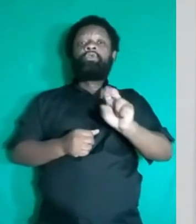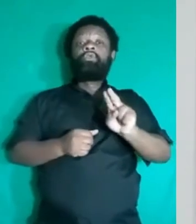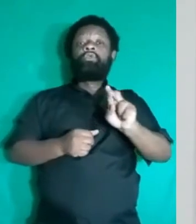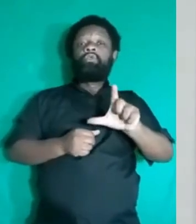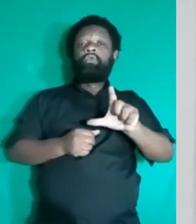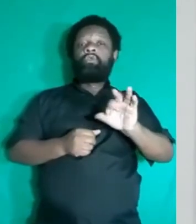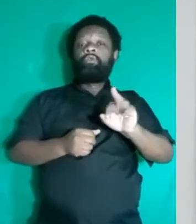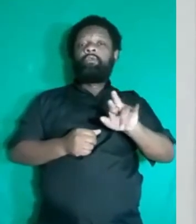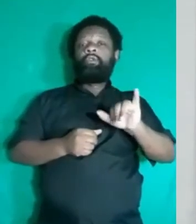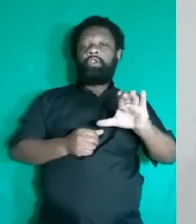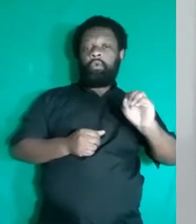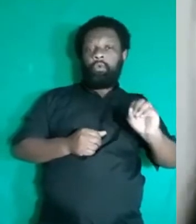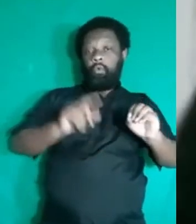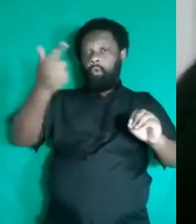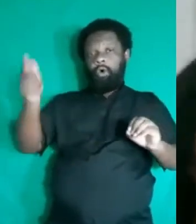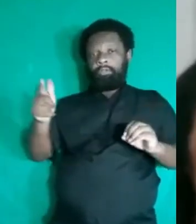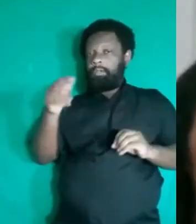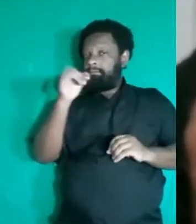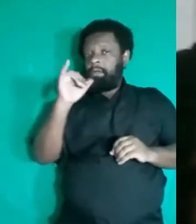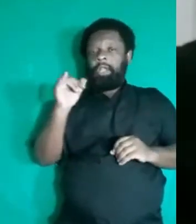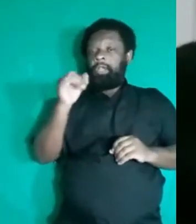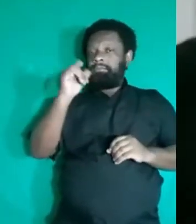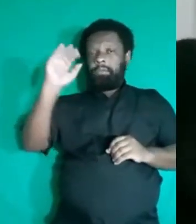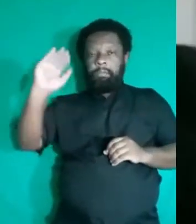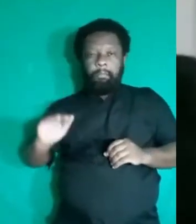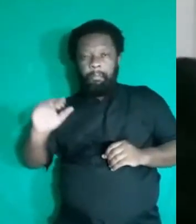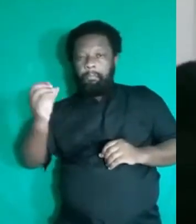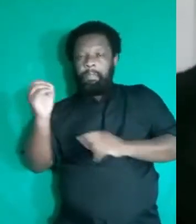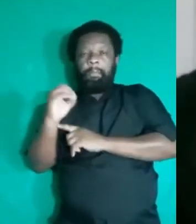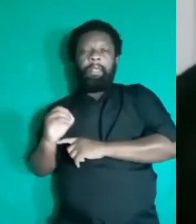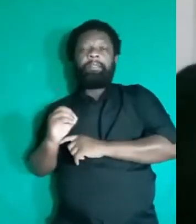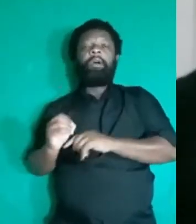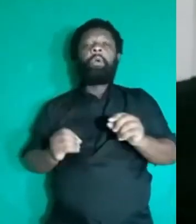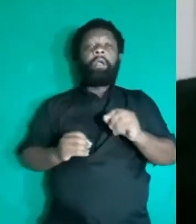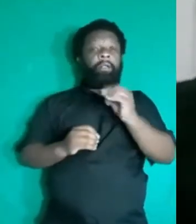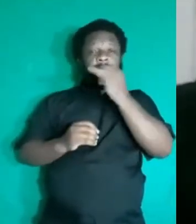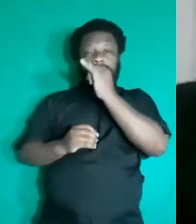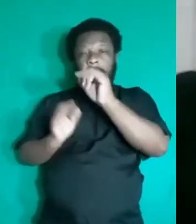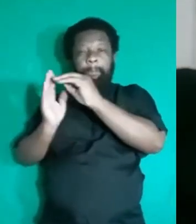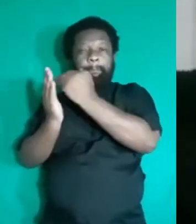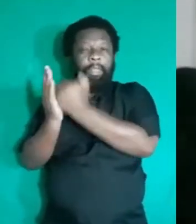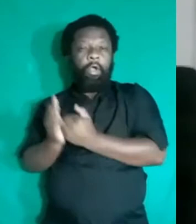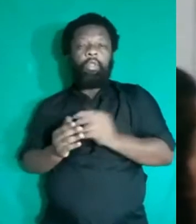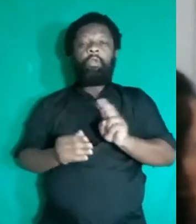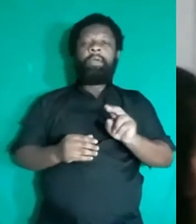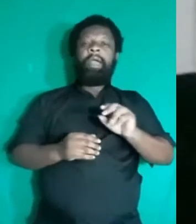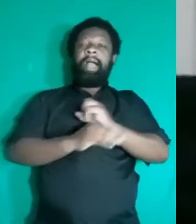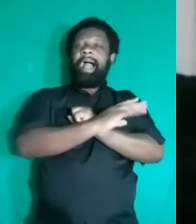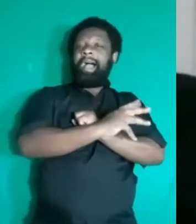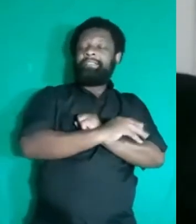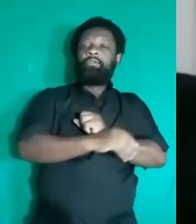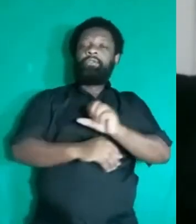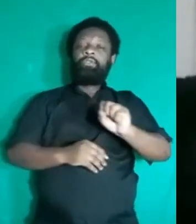sulfúrico. Tudo bem? Sulfúrico. Enquanto esse daqui que tem menos átomos de oxigênio, então